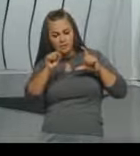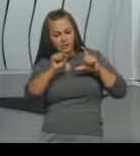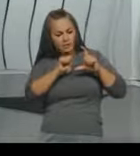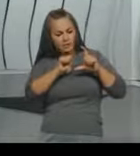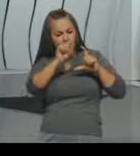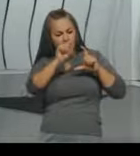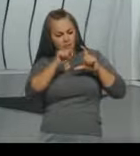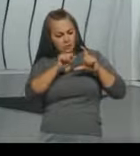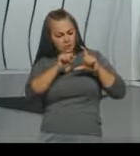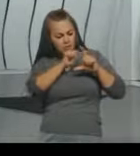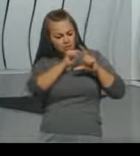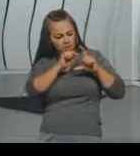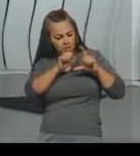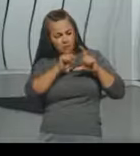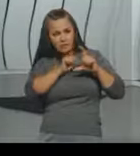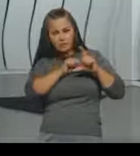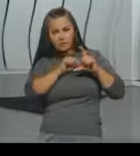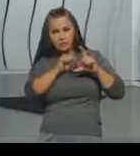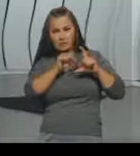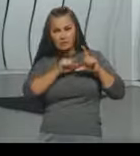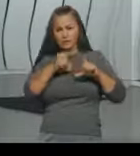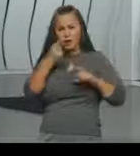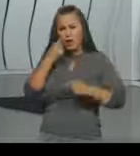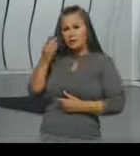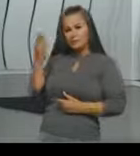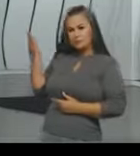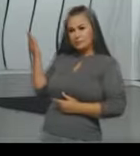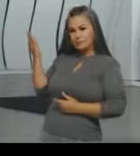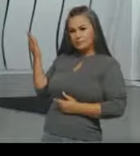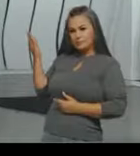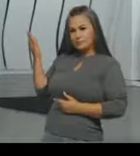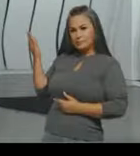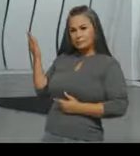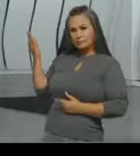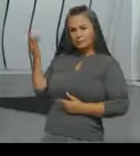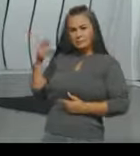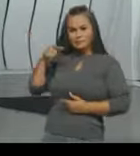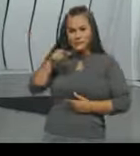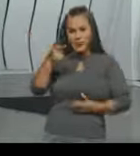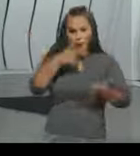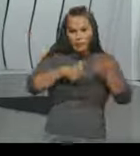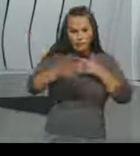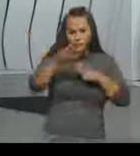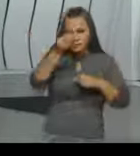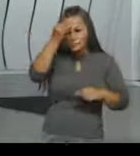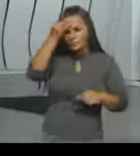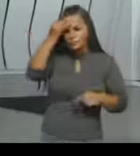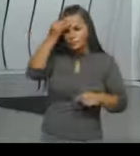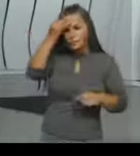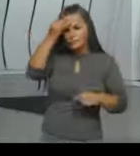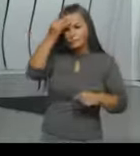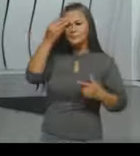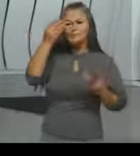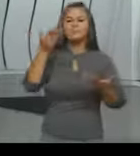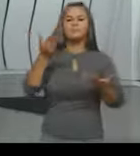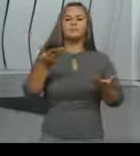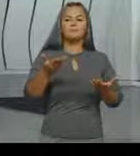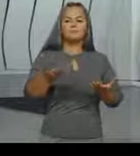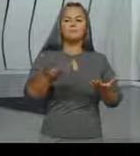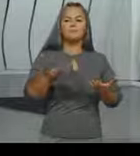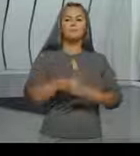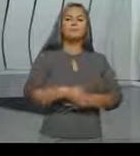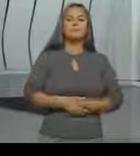beleza? Facinho? Deu para a gente entender isso aí? A gente pergunta e esquece esses dados, né?